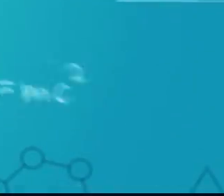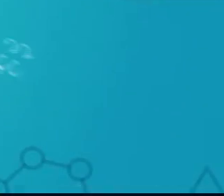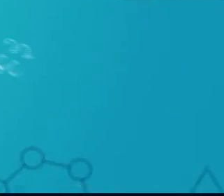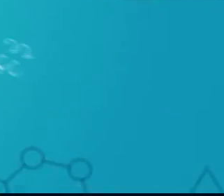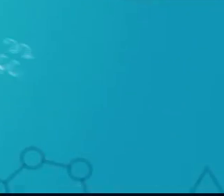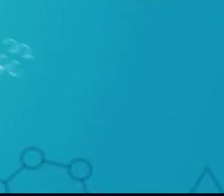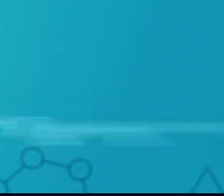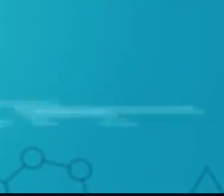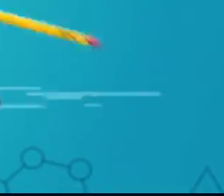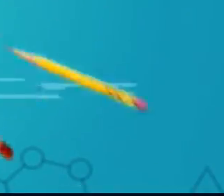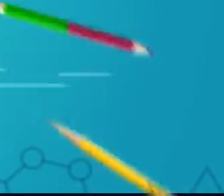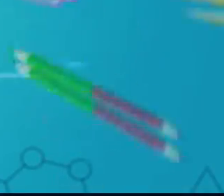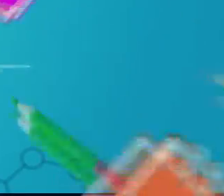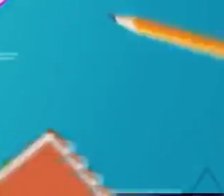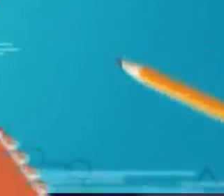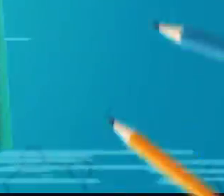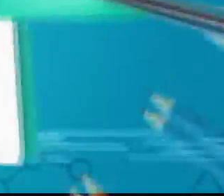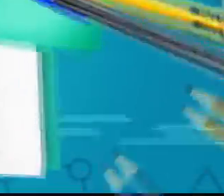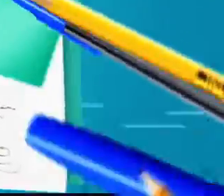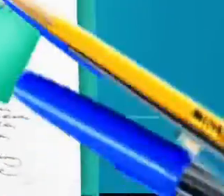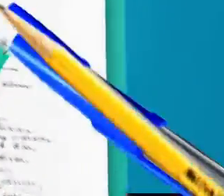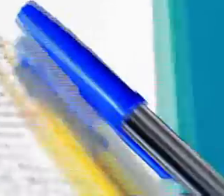E aí